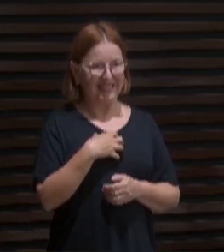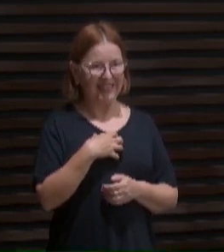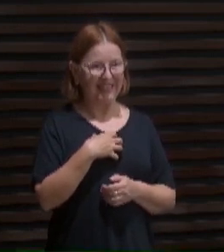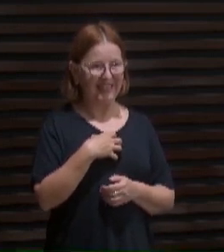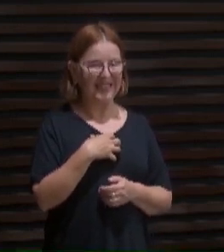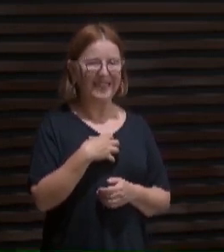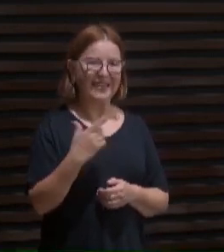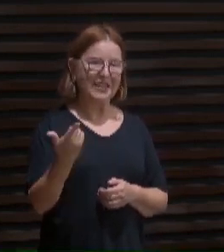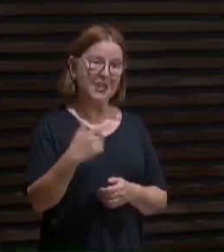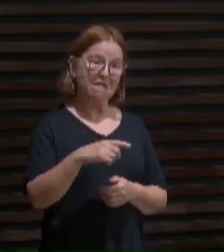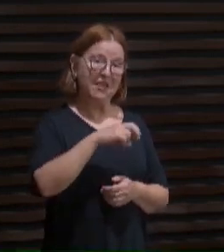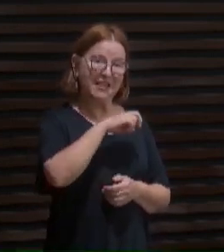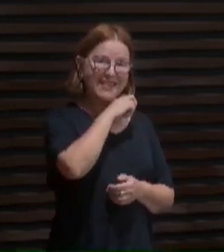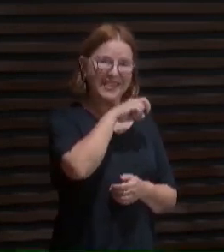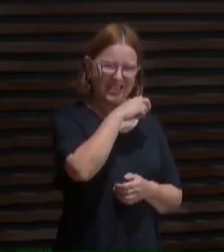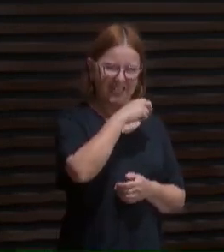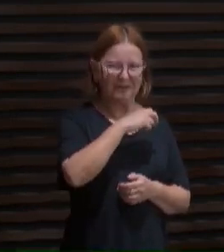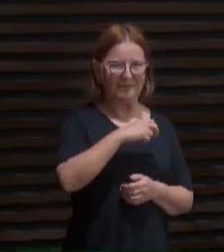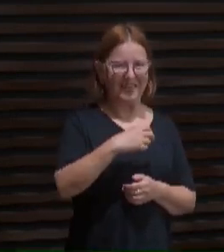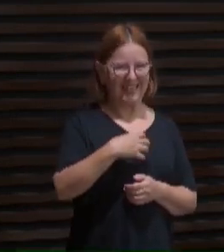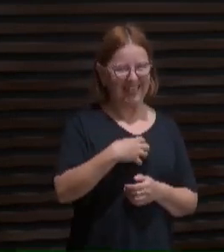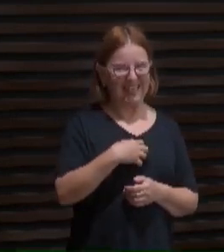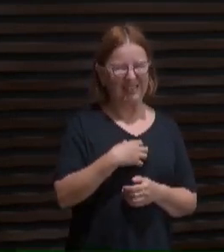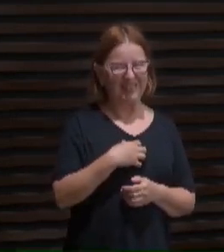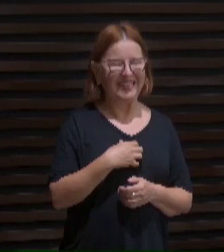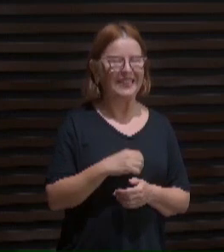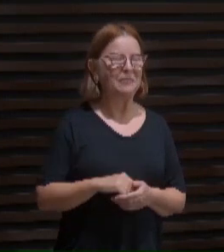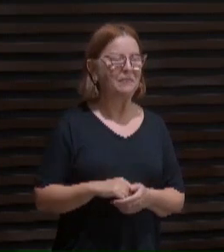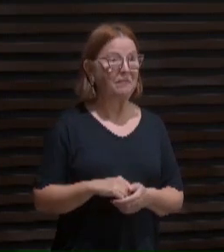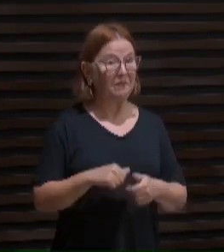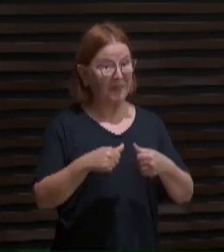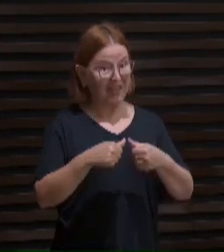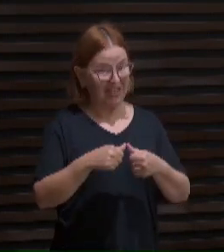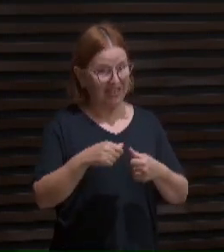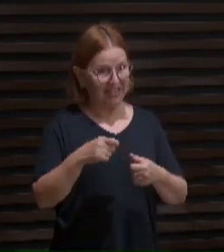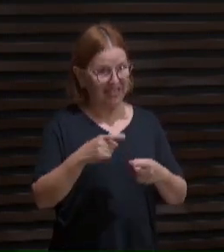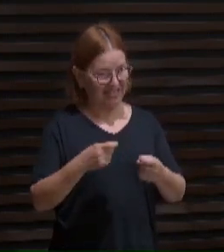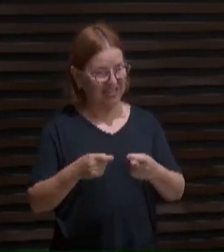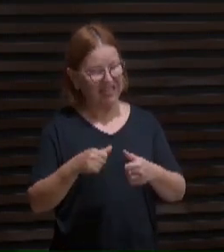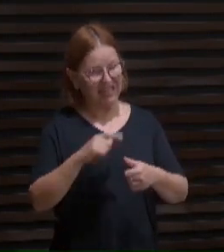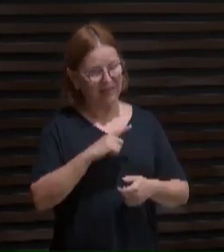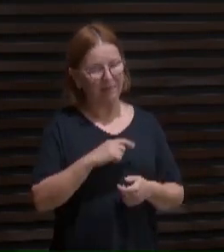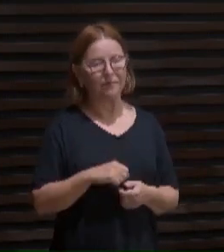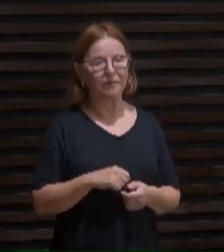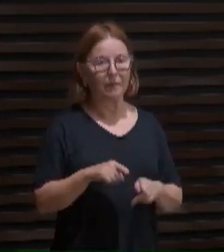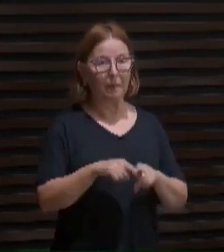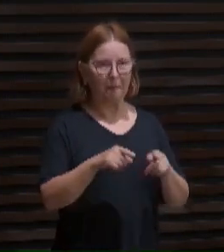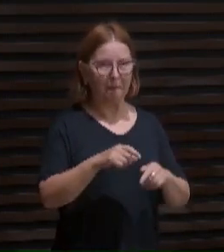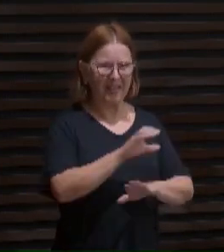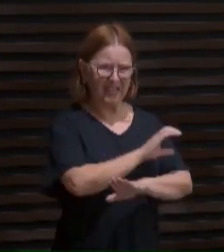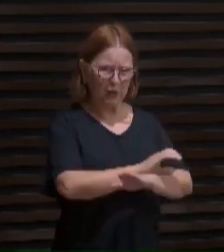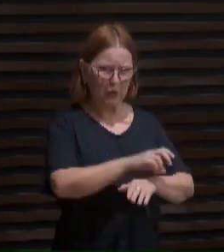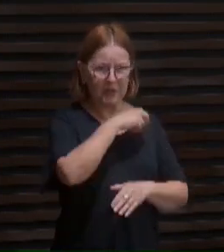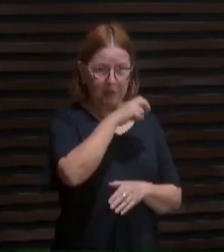serpentária. Nós somos dessa descendência, essa guerra existe. Mas a cultura da serpente entrou na história